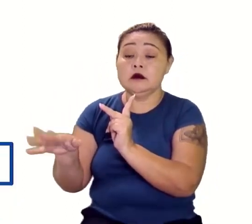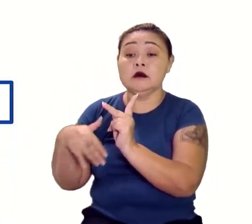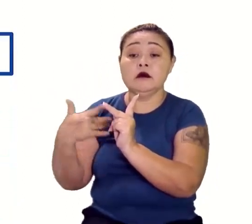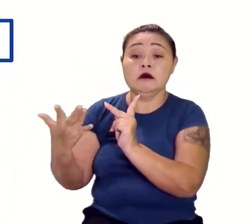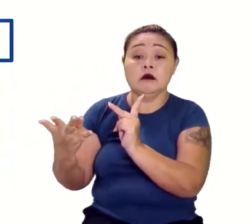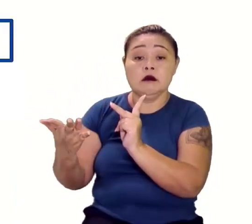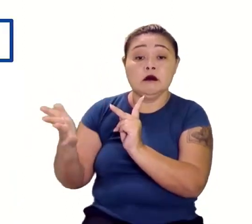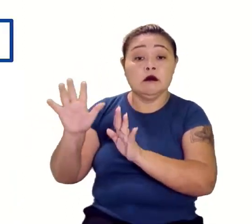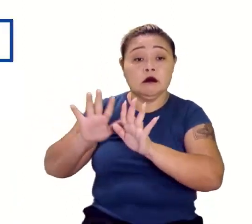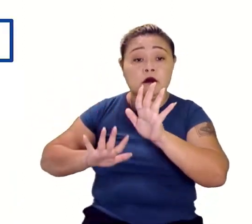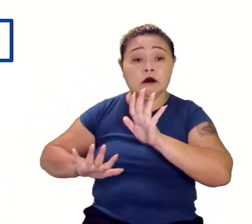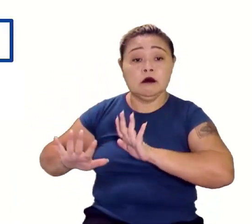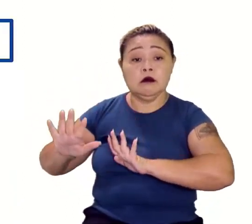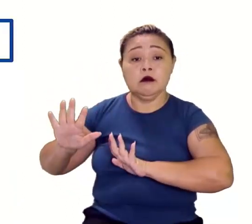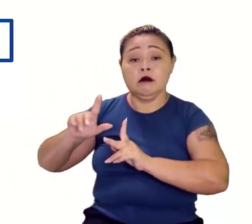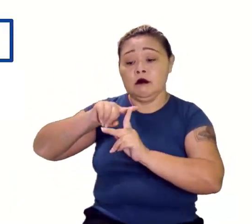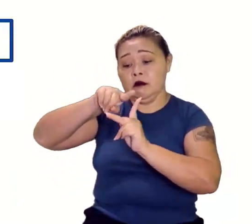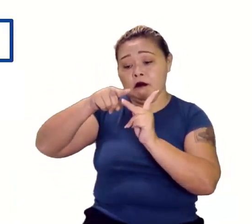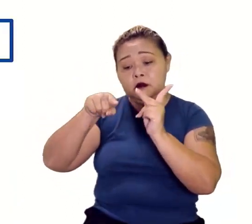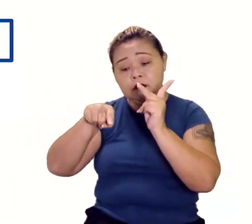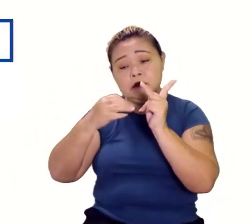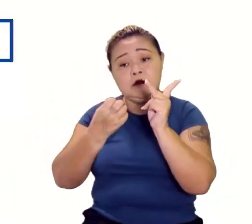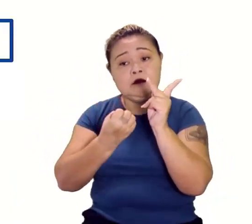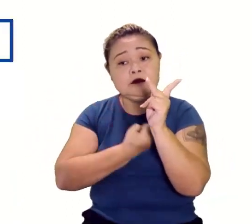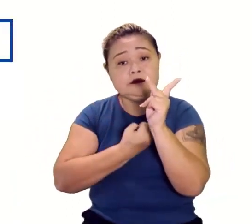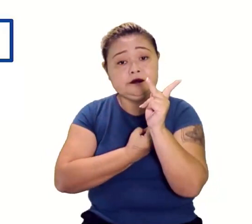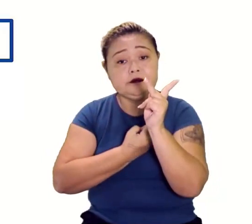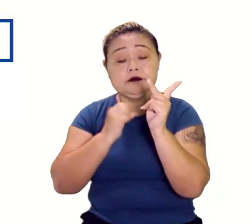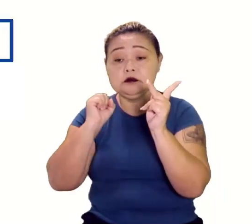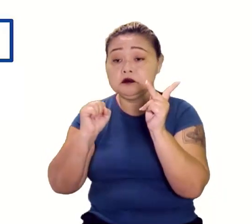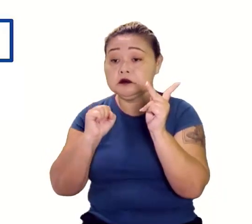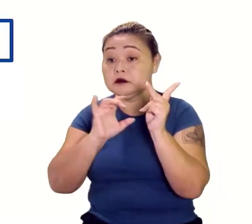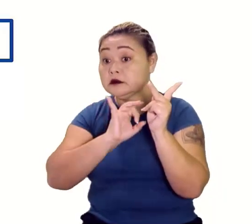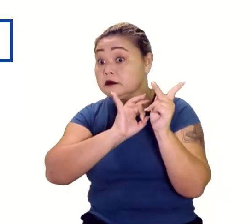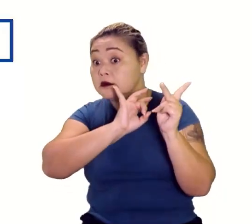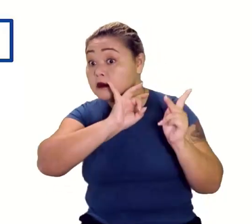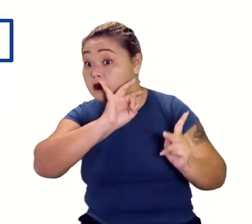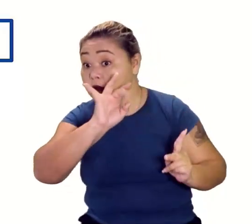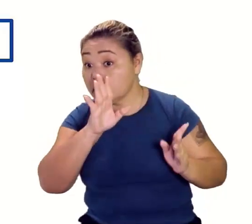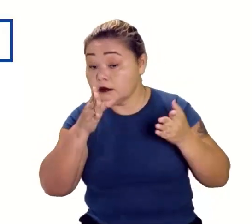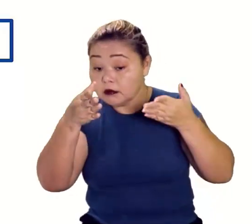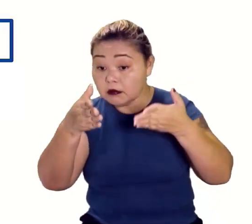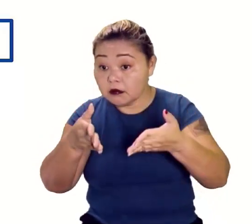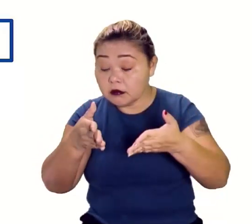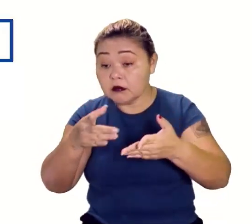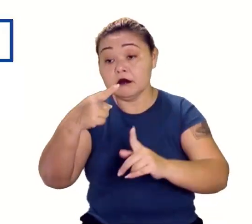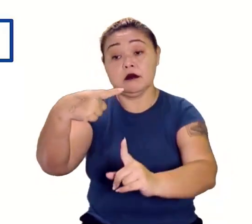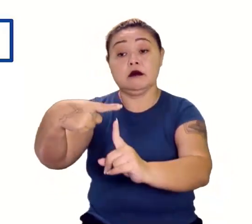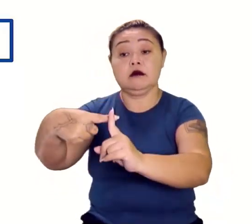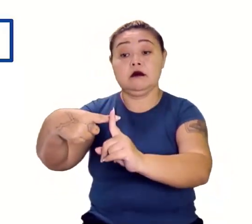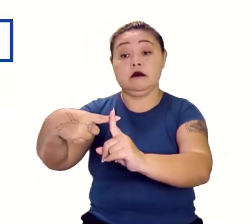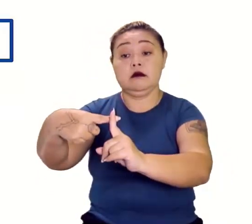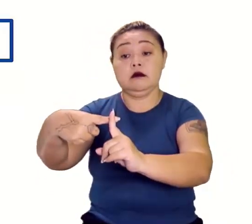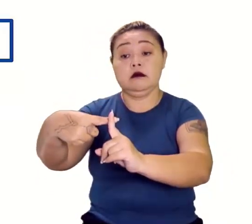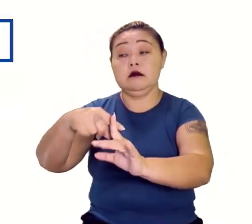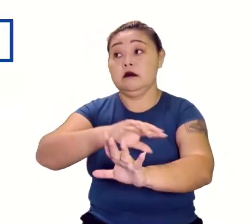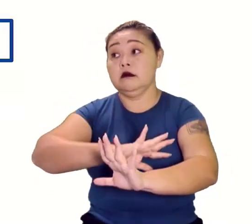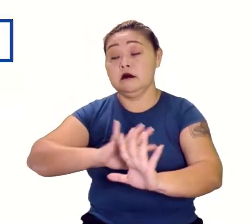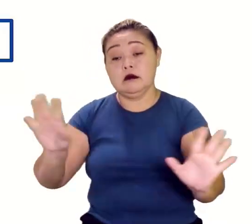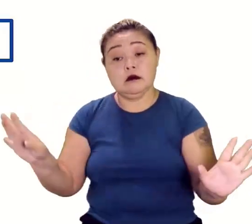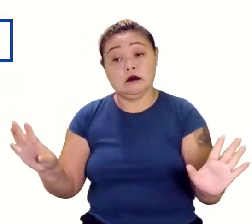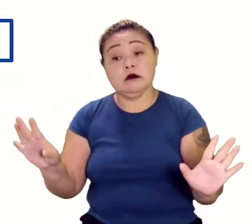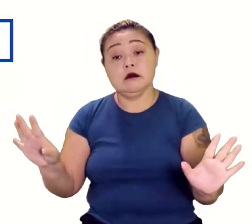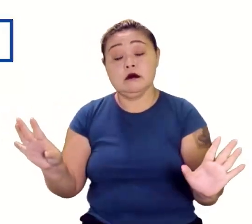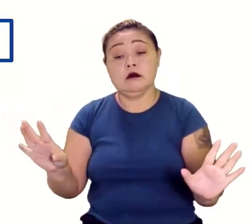aí temos o cuidado, olha só, o valor de A pode ser apenas positivo. Aí